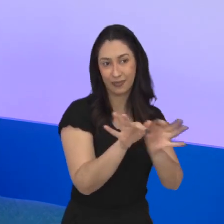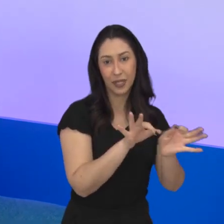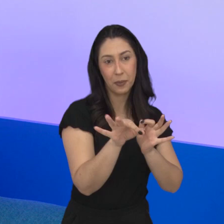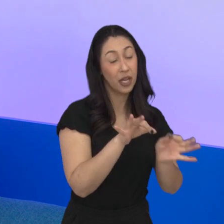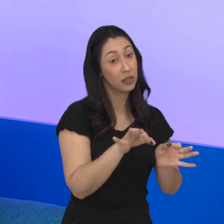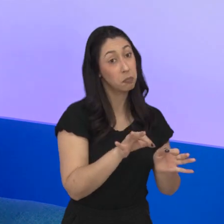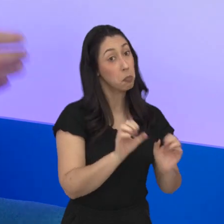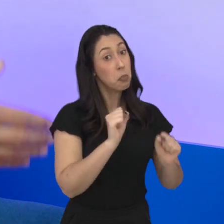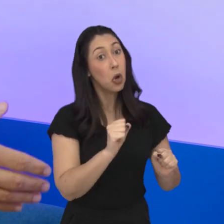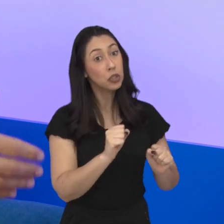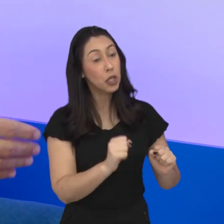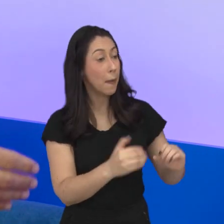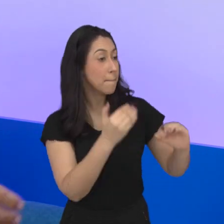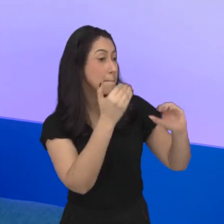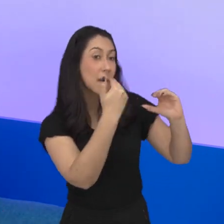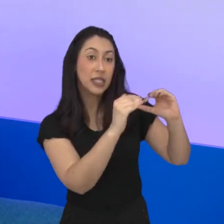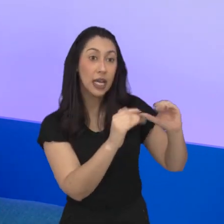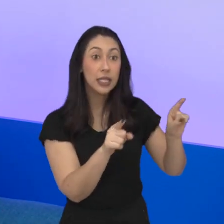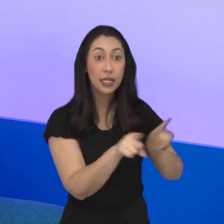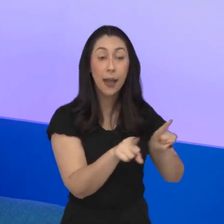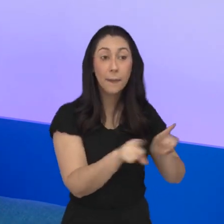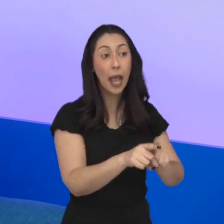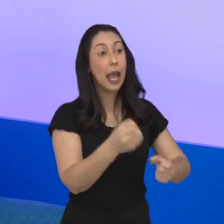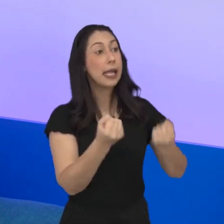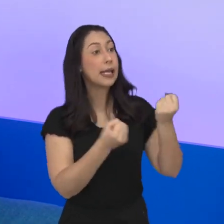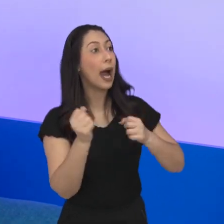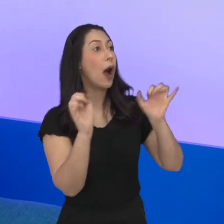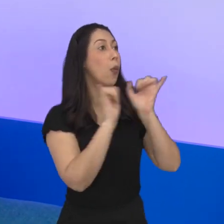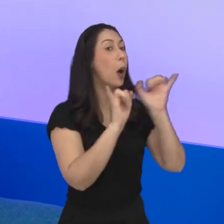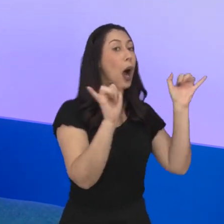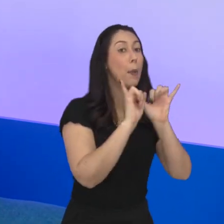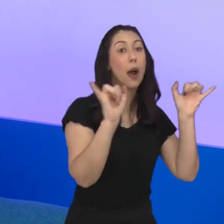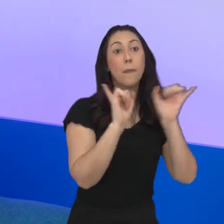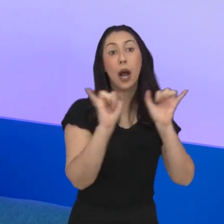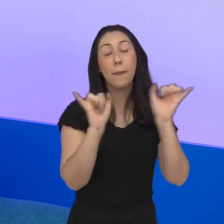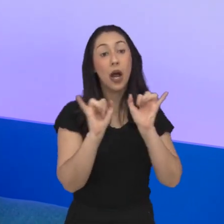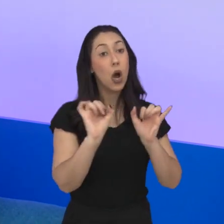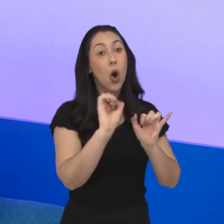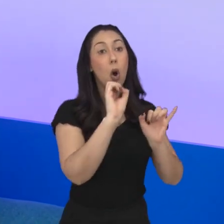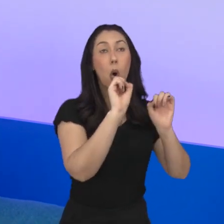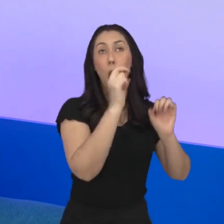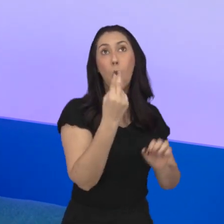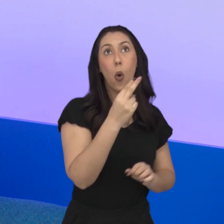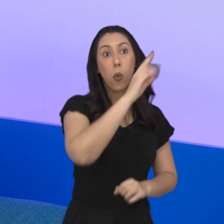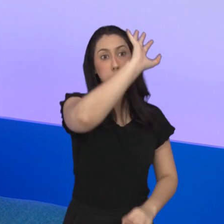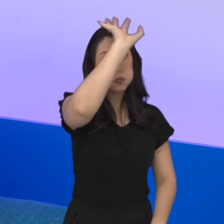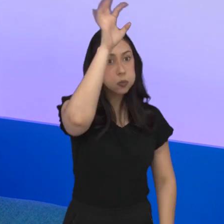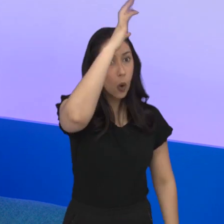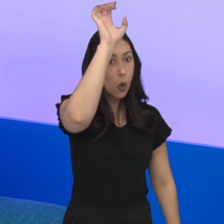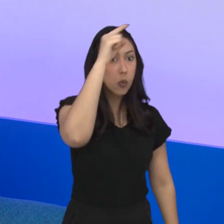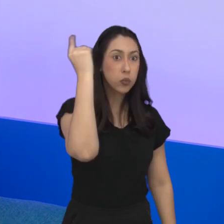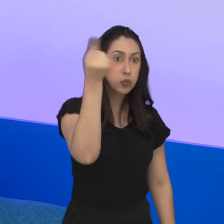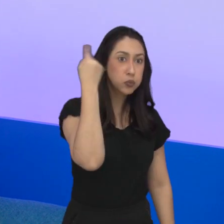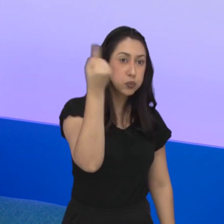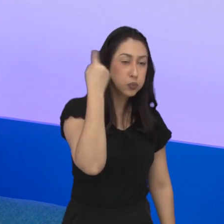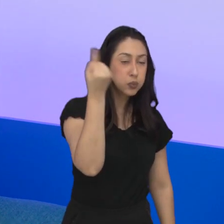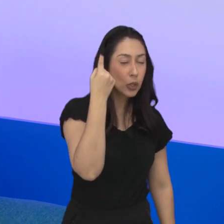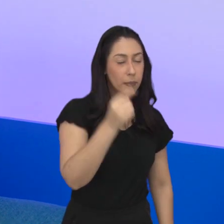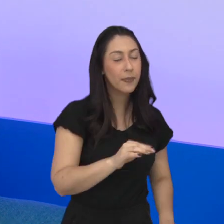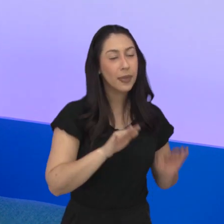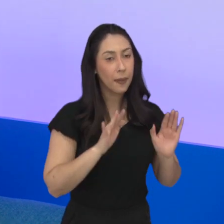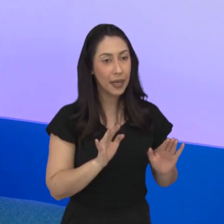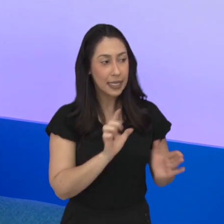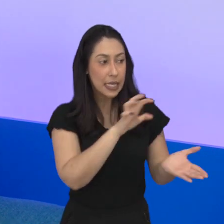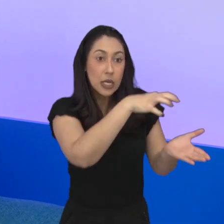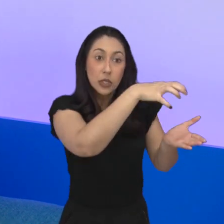repassa, aí seja por SMS, carros de som, sirenes, aí dependendo de como cada município trabalha. A informação que o